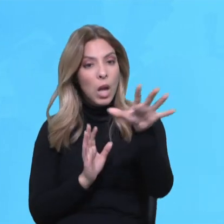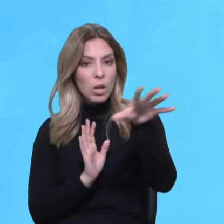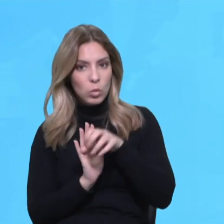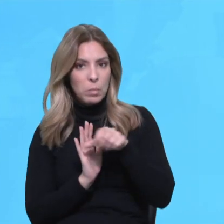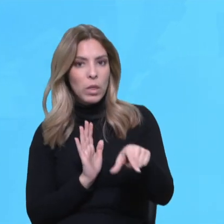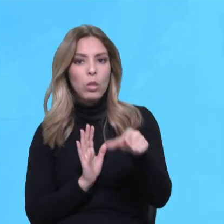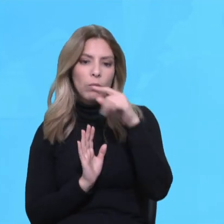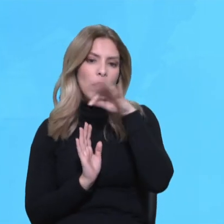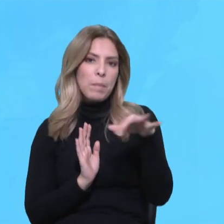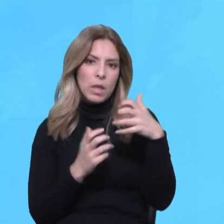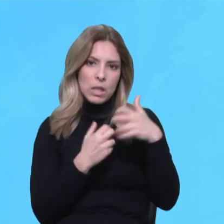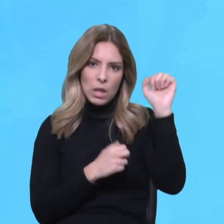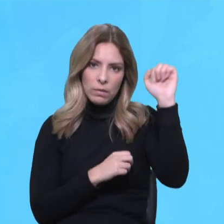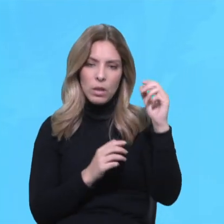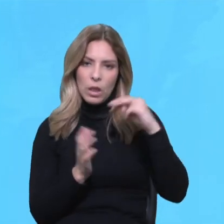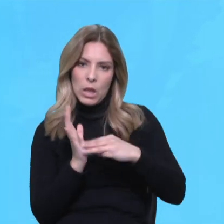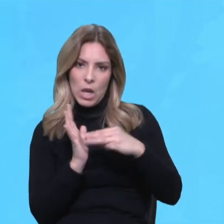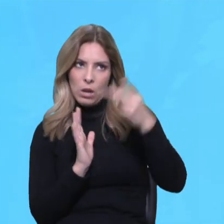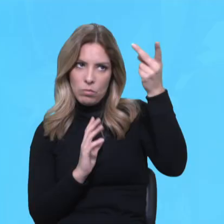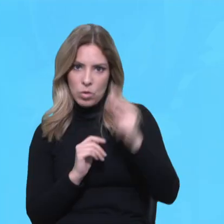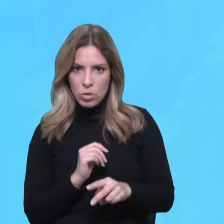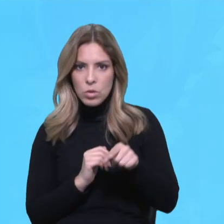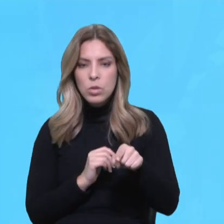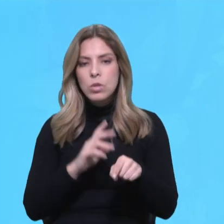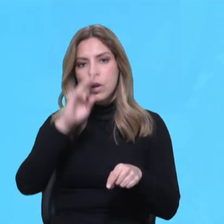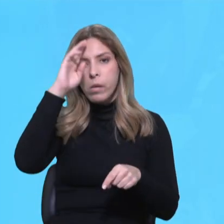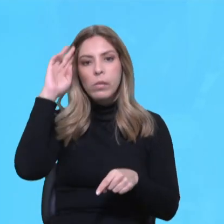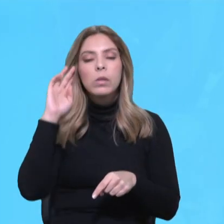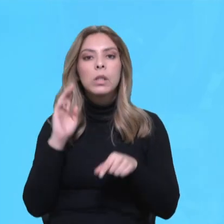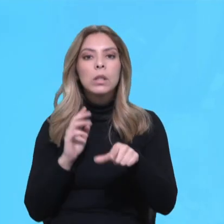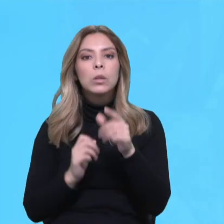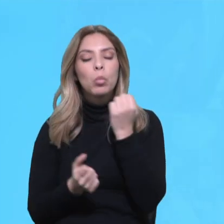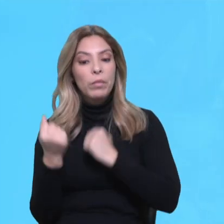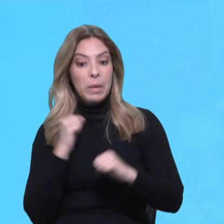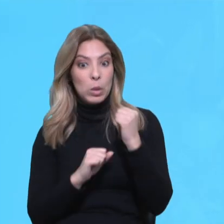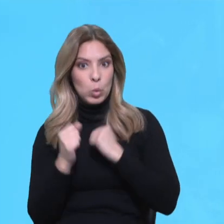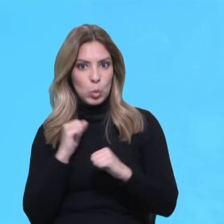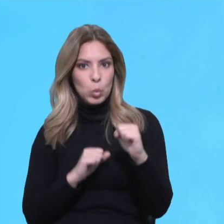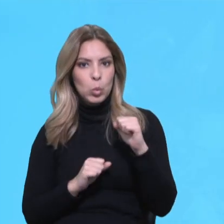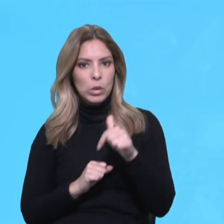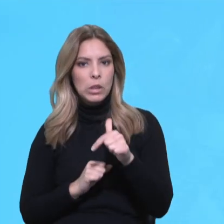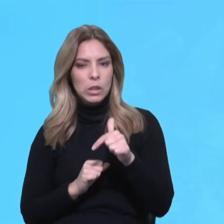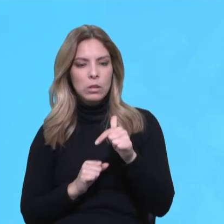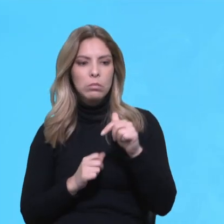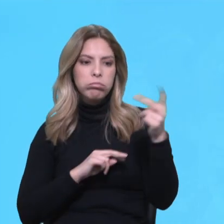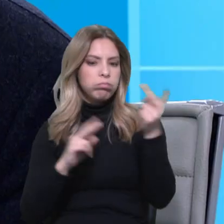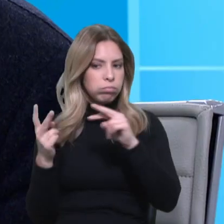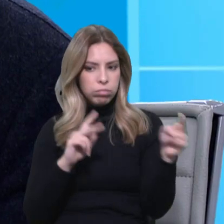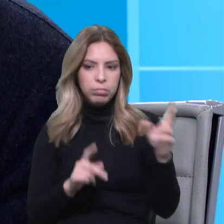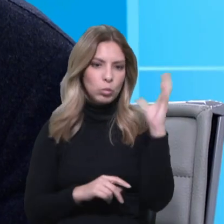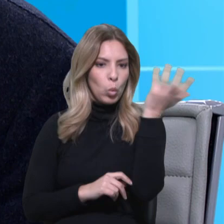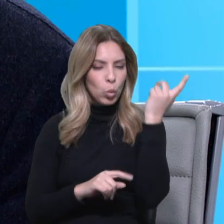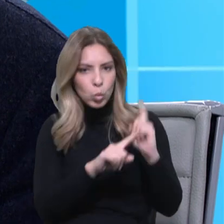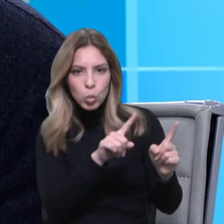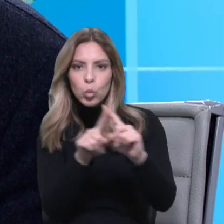família refugiada da Síria. Nesta movimentação e nestas mudanças também culturais, fruto